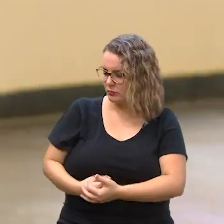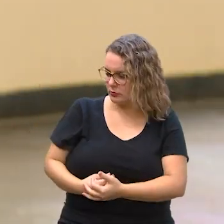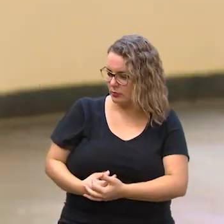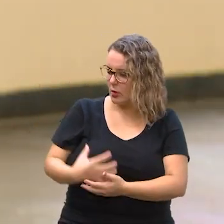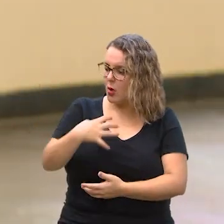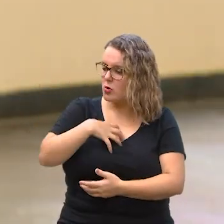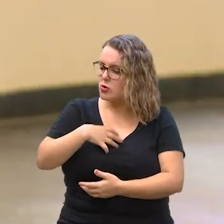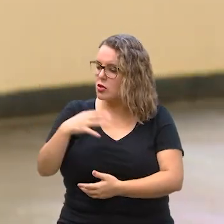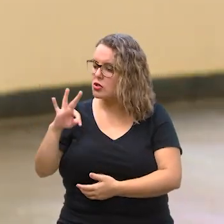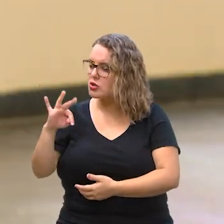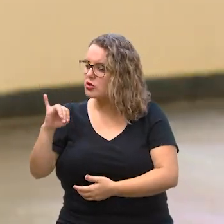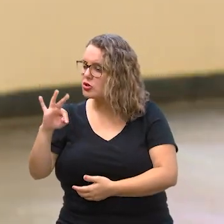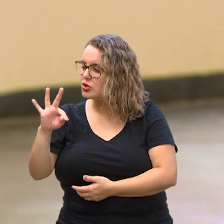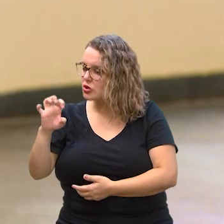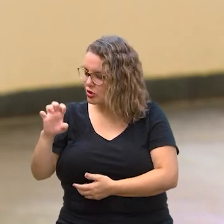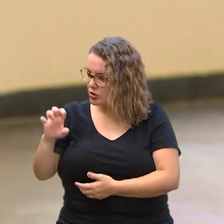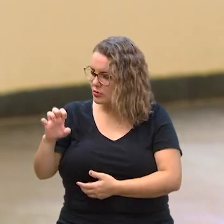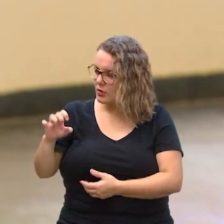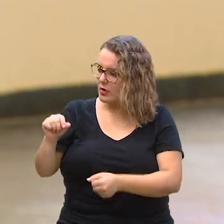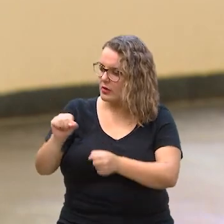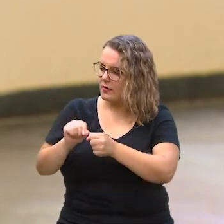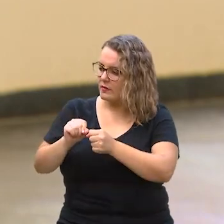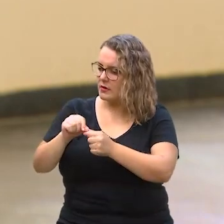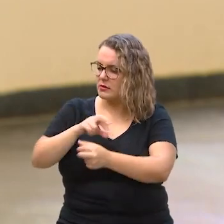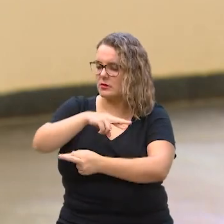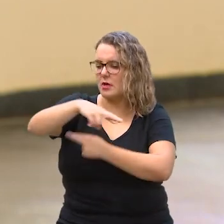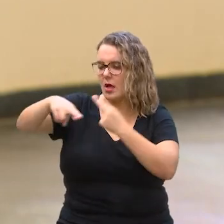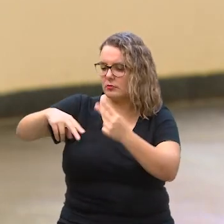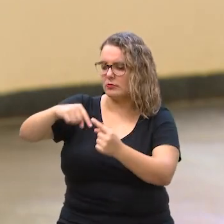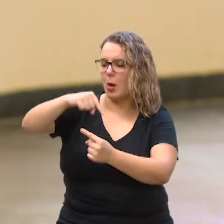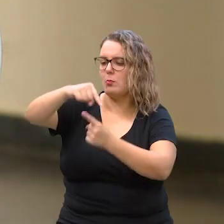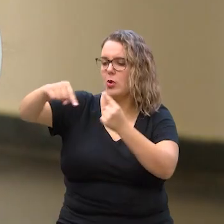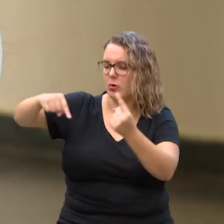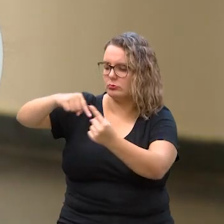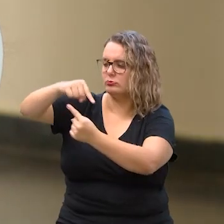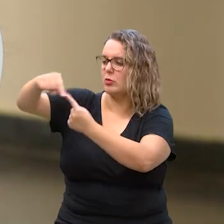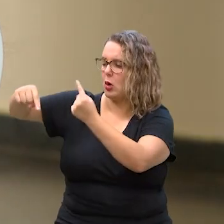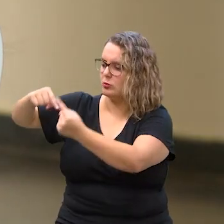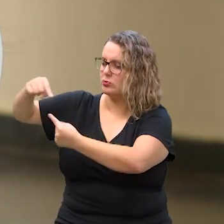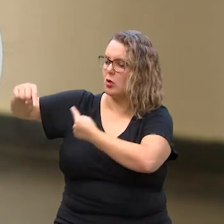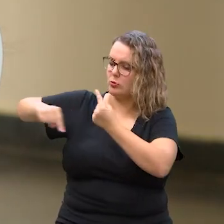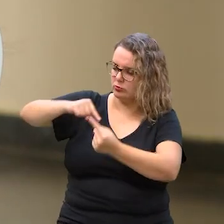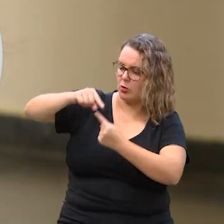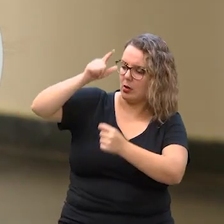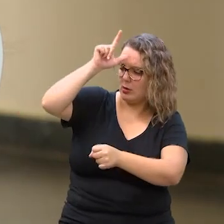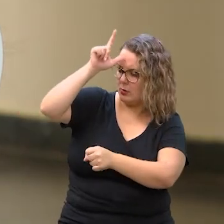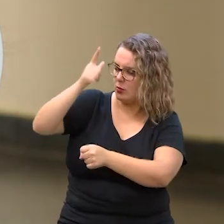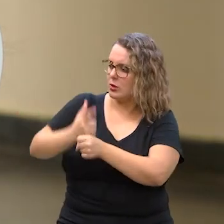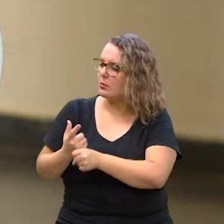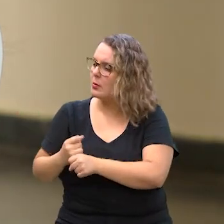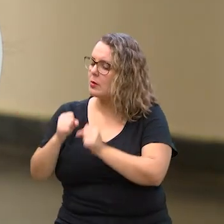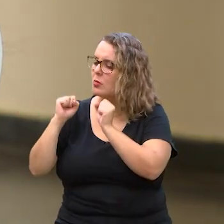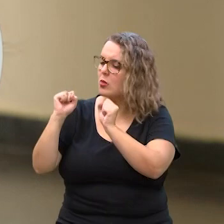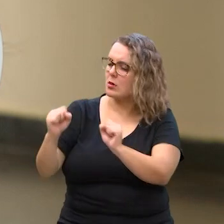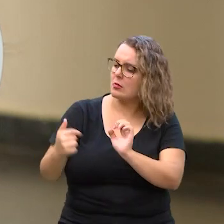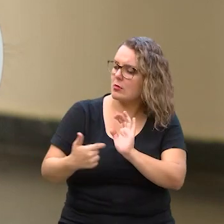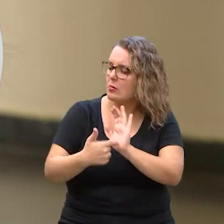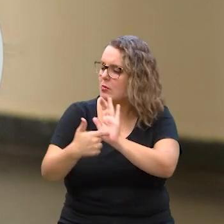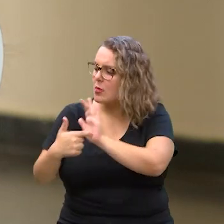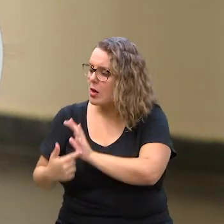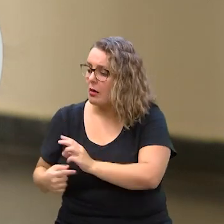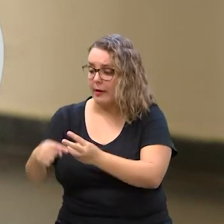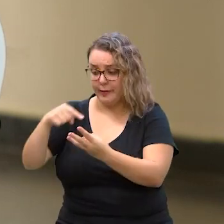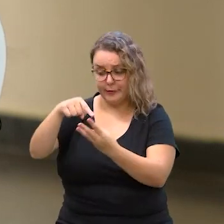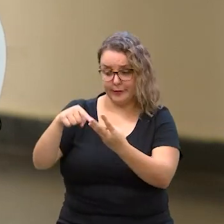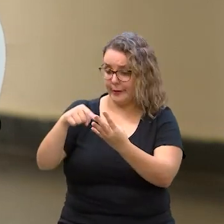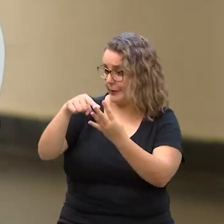essa atitude do Tite de fazer o rodízio com a faixa de capitão é por isso que você falou, para poder, por exemplo,